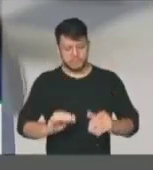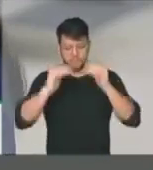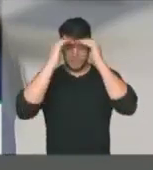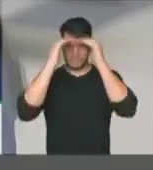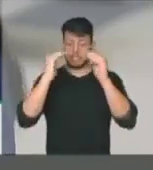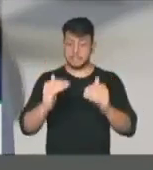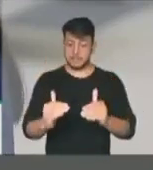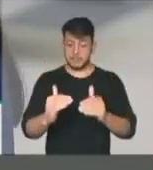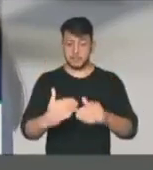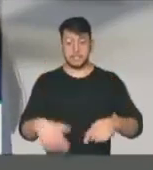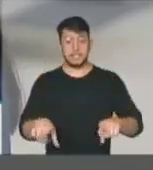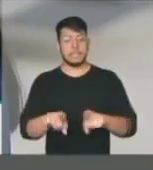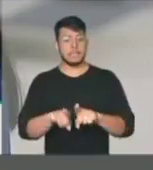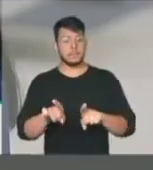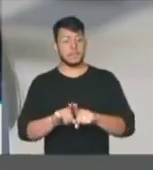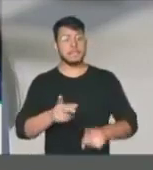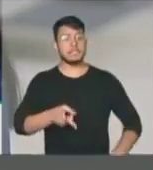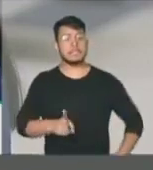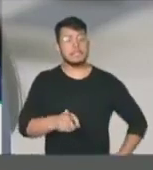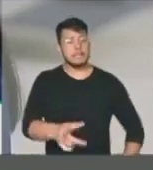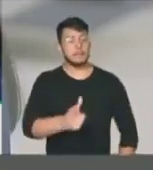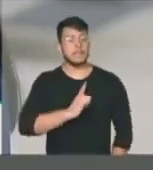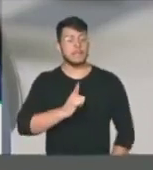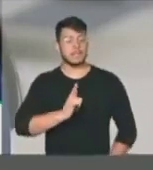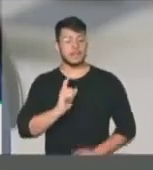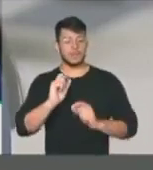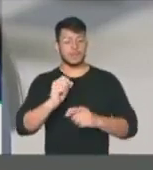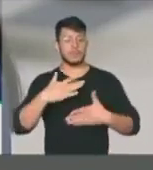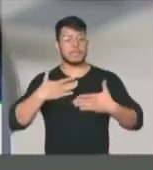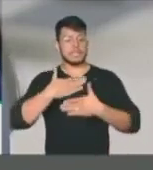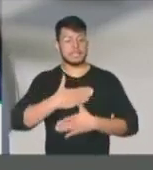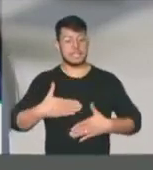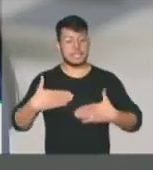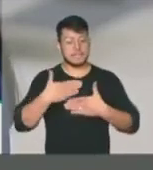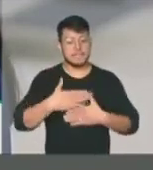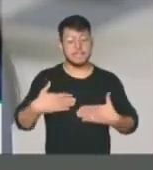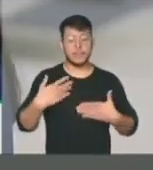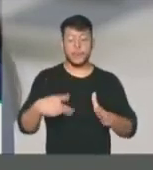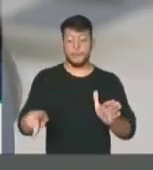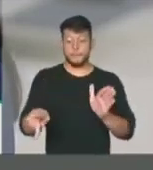discernimento e com a devida satisfação que o eleitor